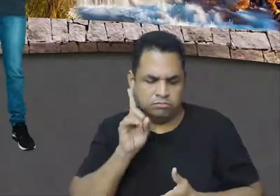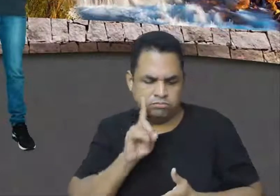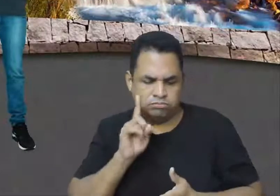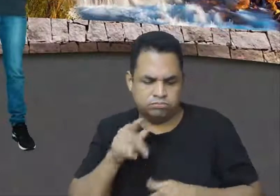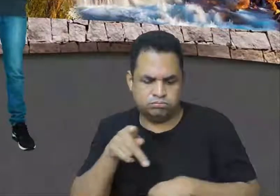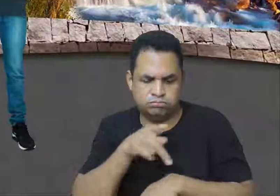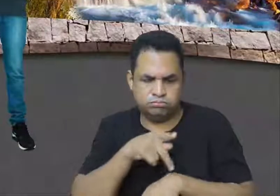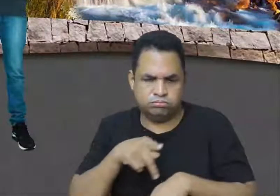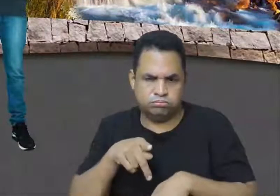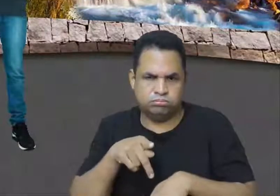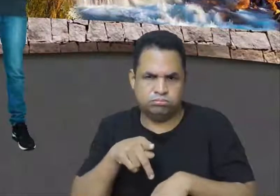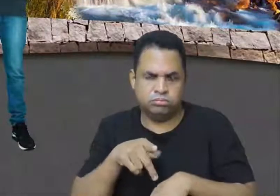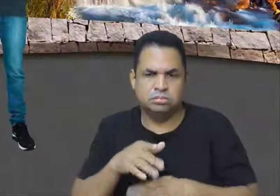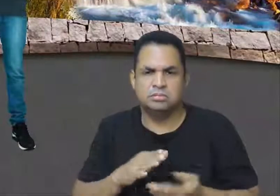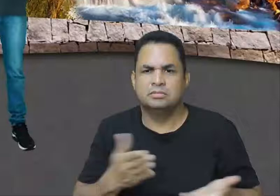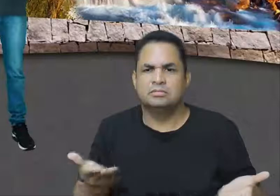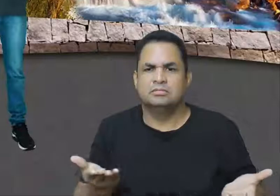Unidos,